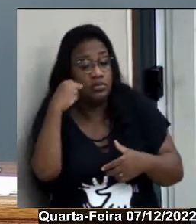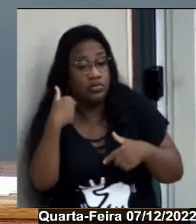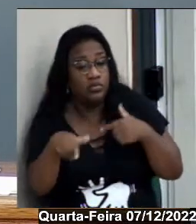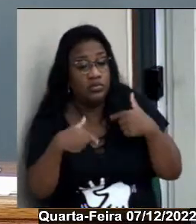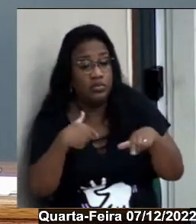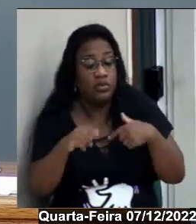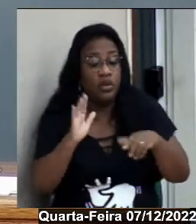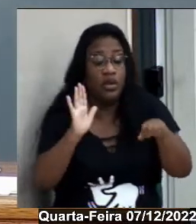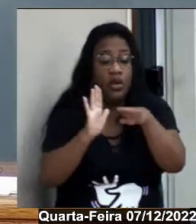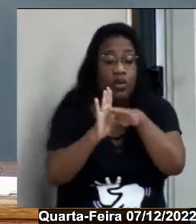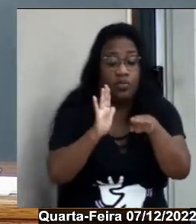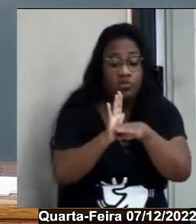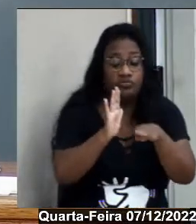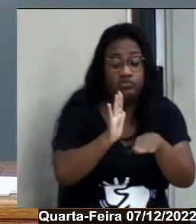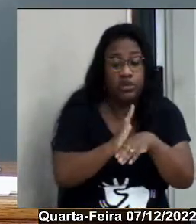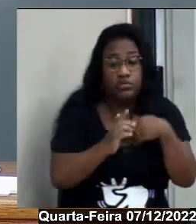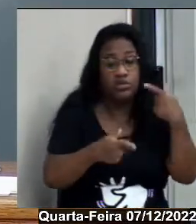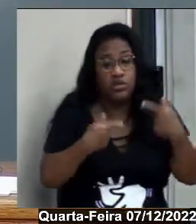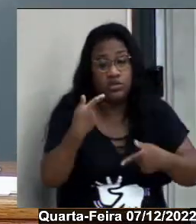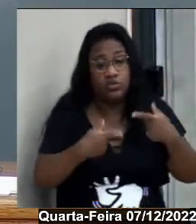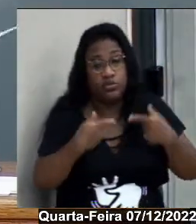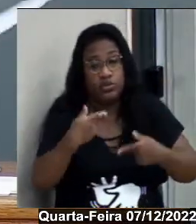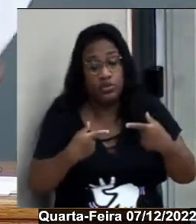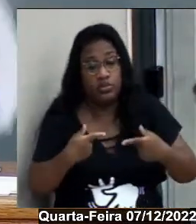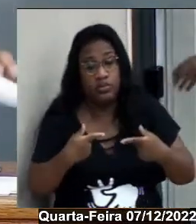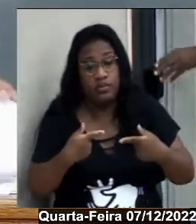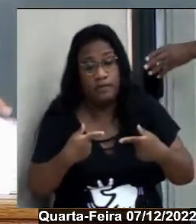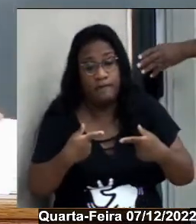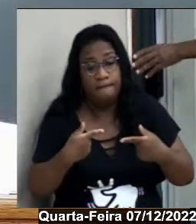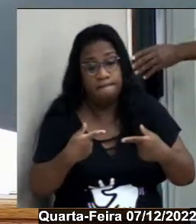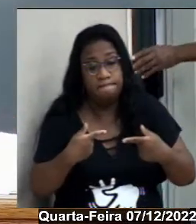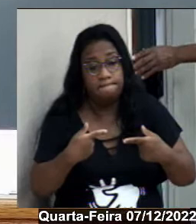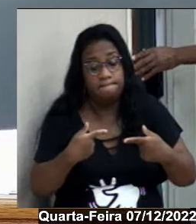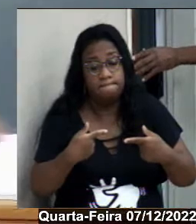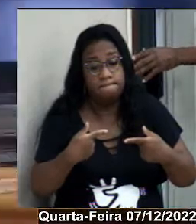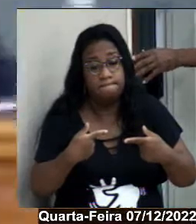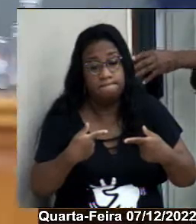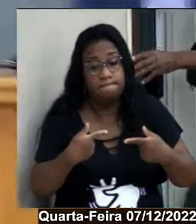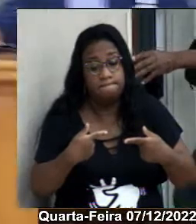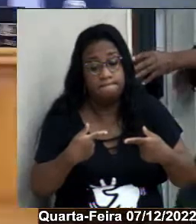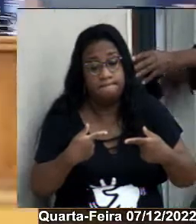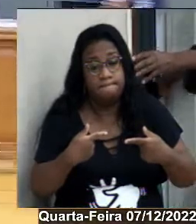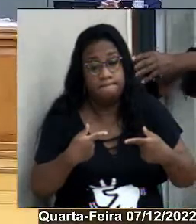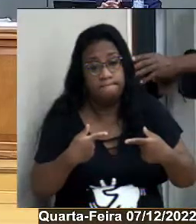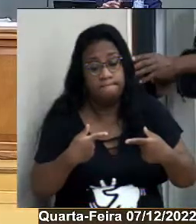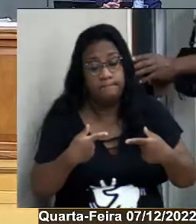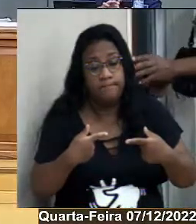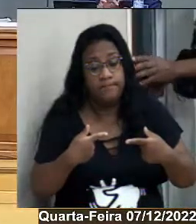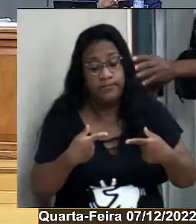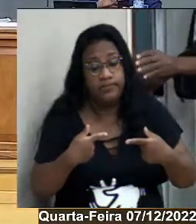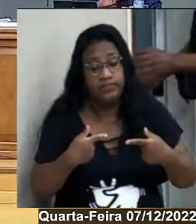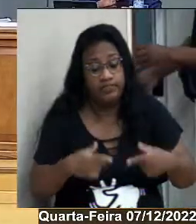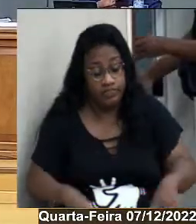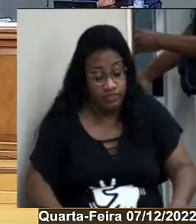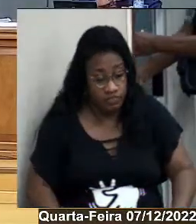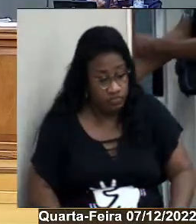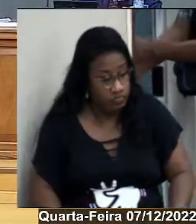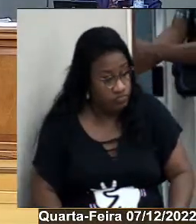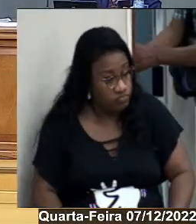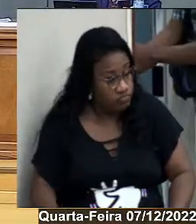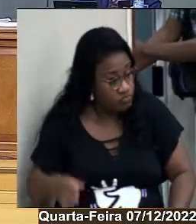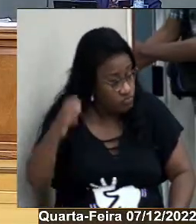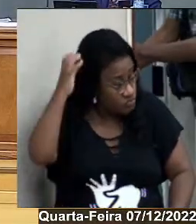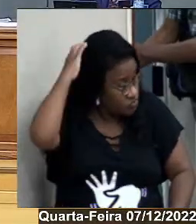sua carreira. O projeto está em discussão, presidente. Projeto de lei complementar número 22/2022 está